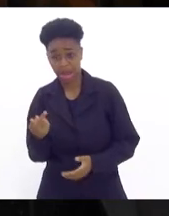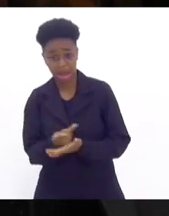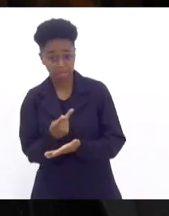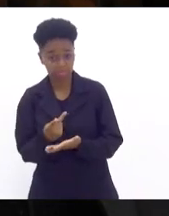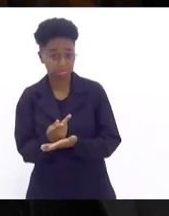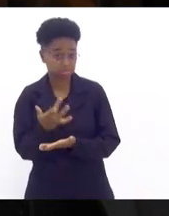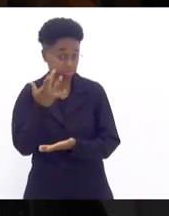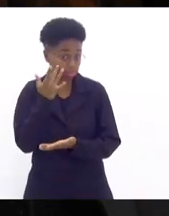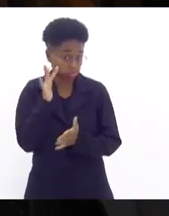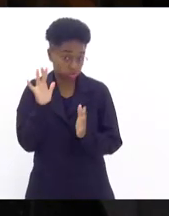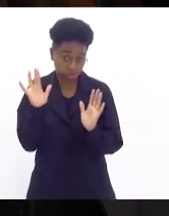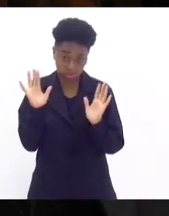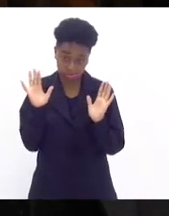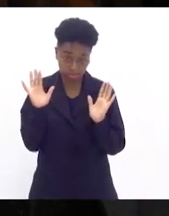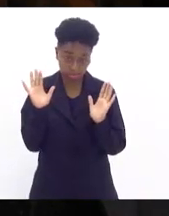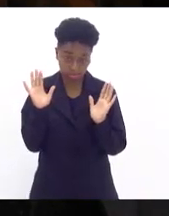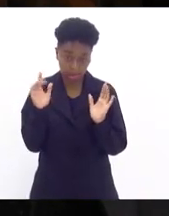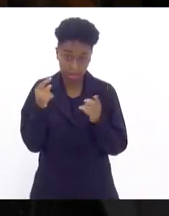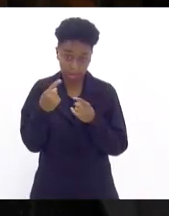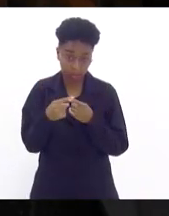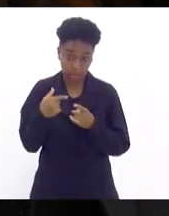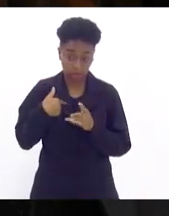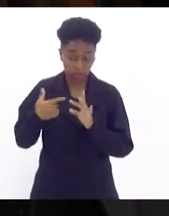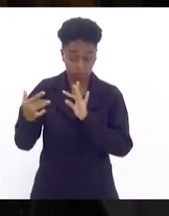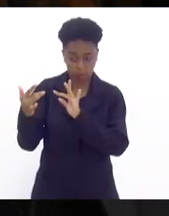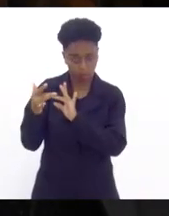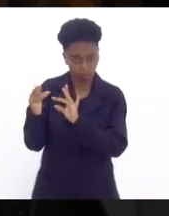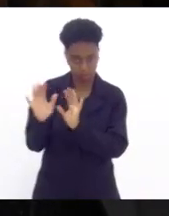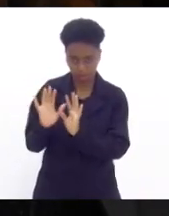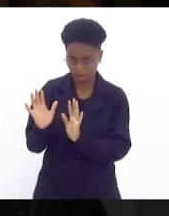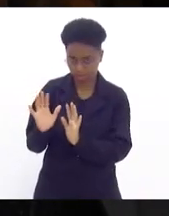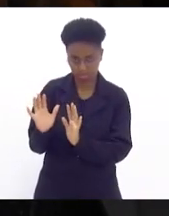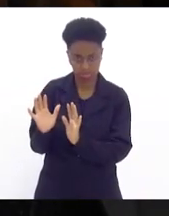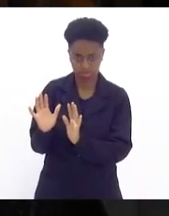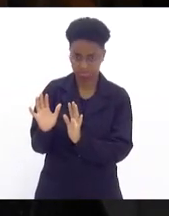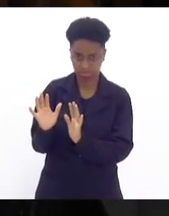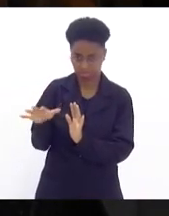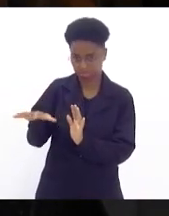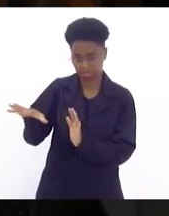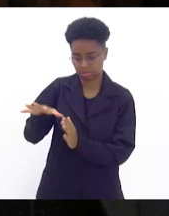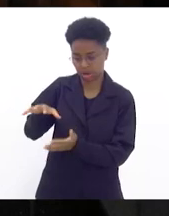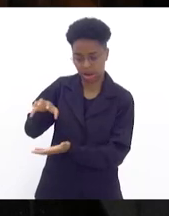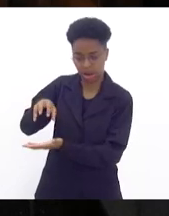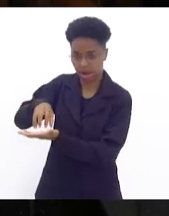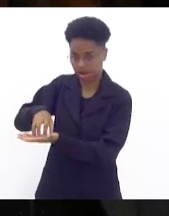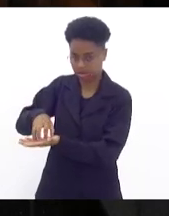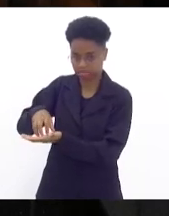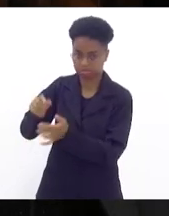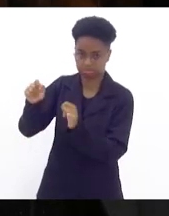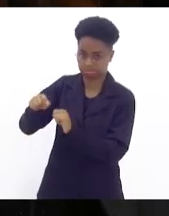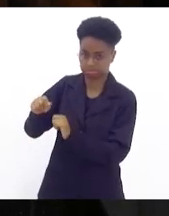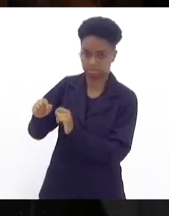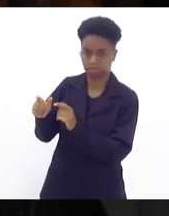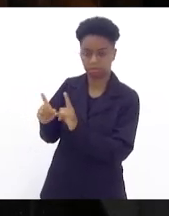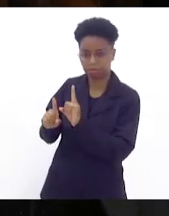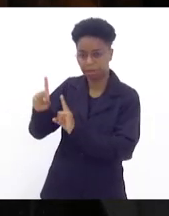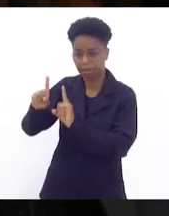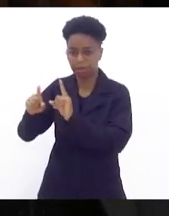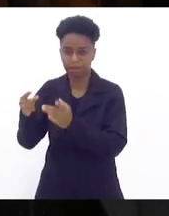eu não sei porque eu não acessei os órgãos capazes de fazer esse levantamento